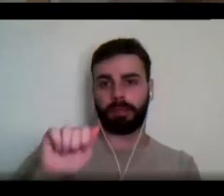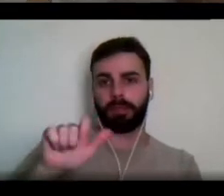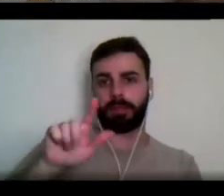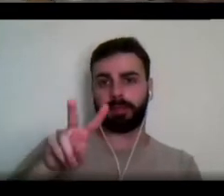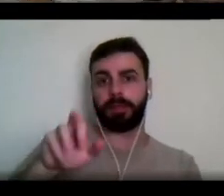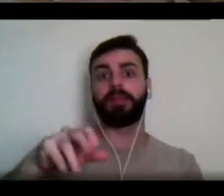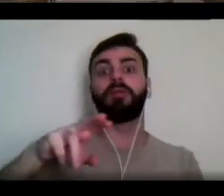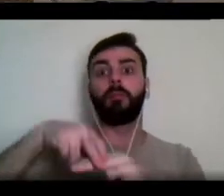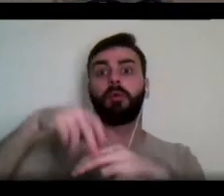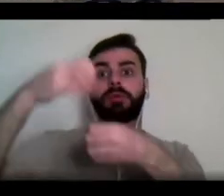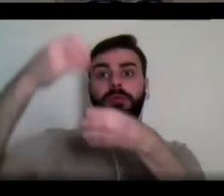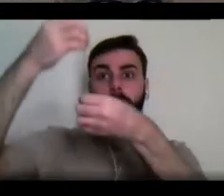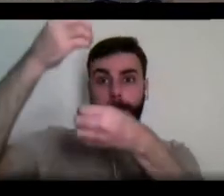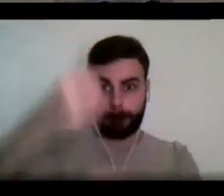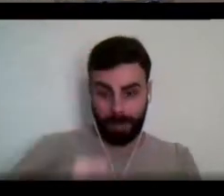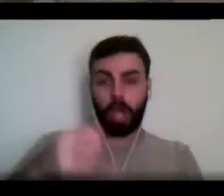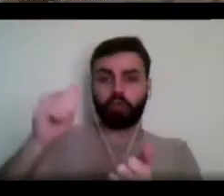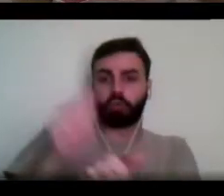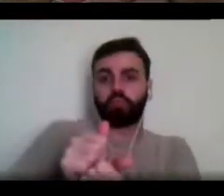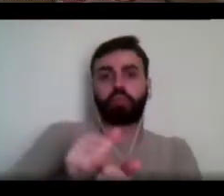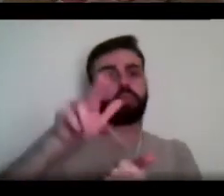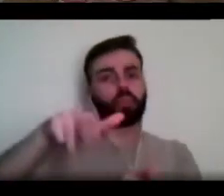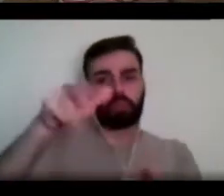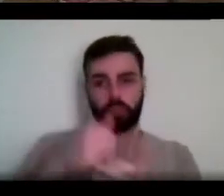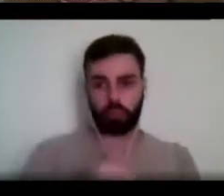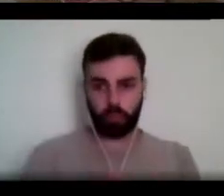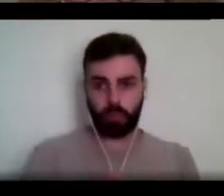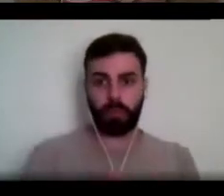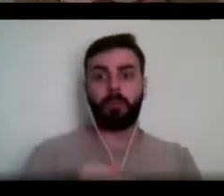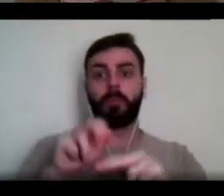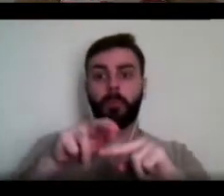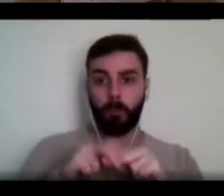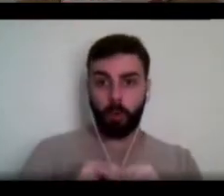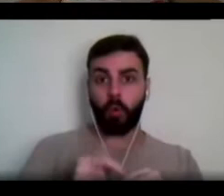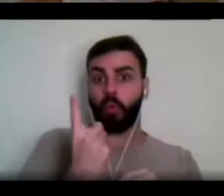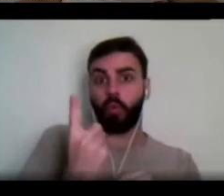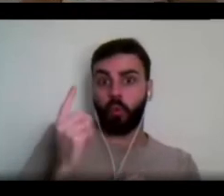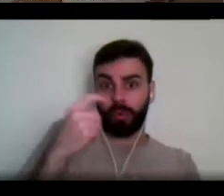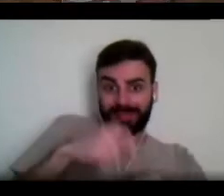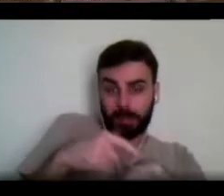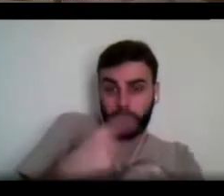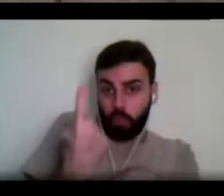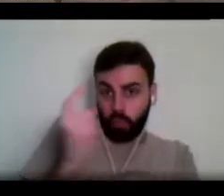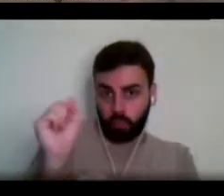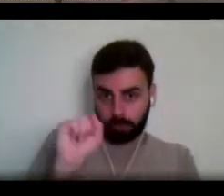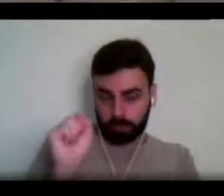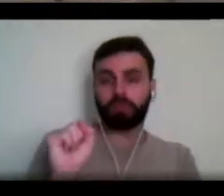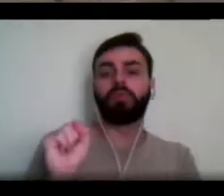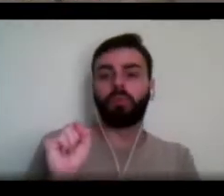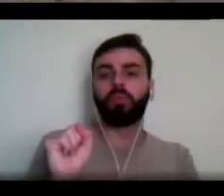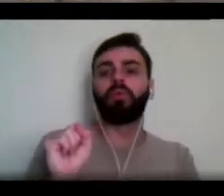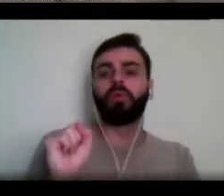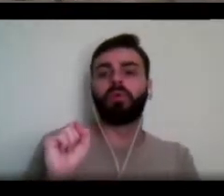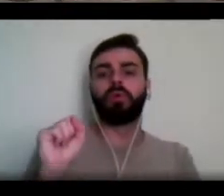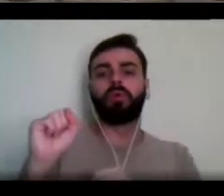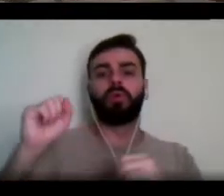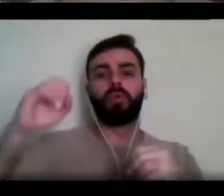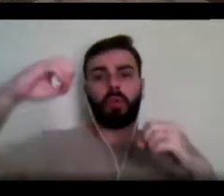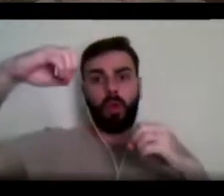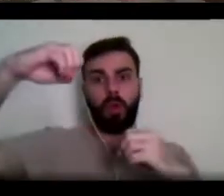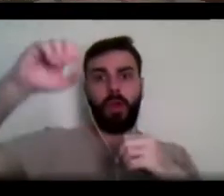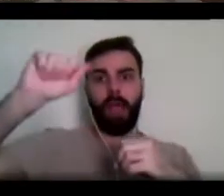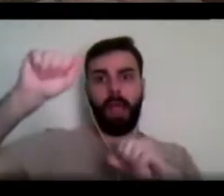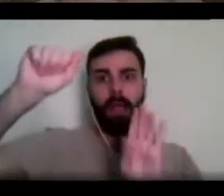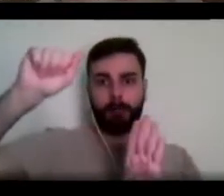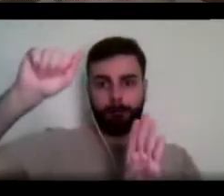Por quê? Porque eu estou jogando a partir de 1 segundo, em 1 segundo exatamente. As duas bolas, elas estão numa